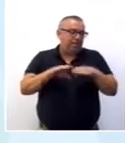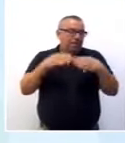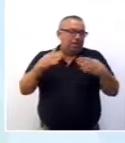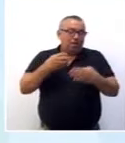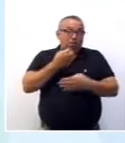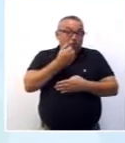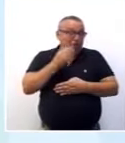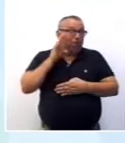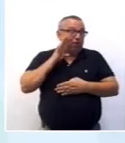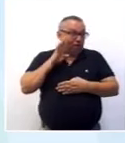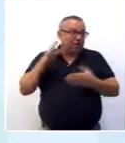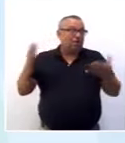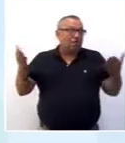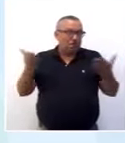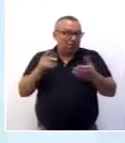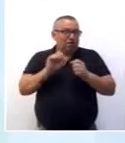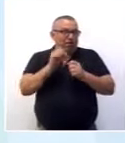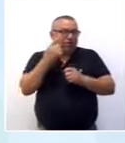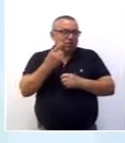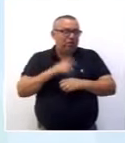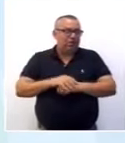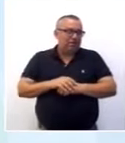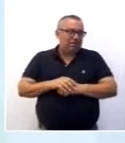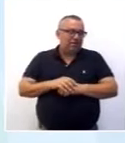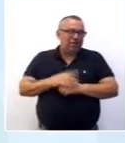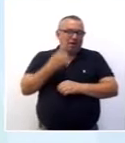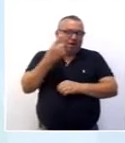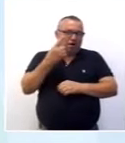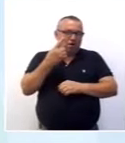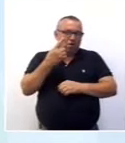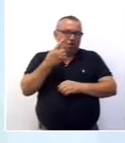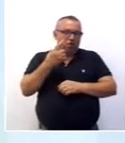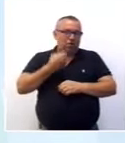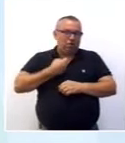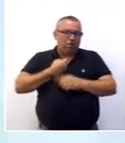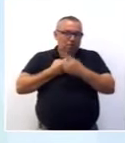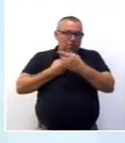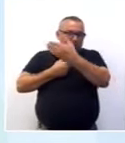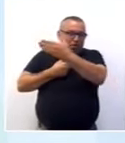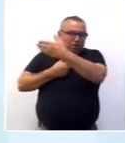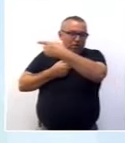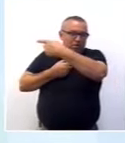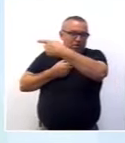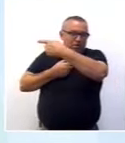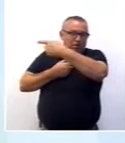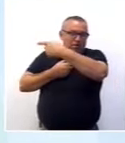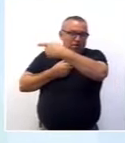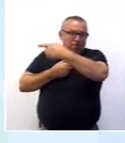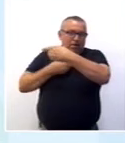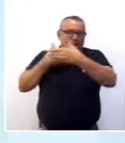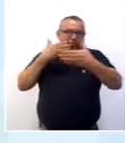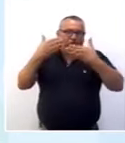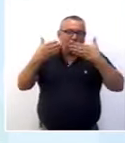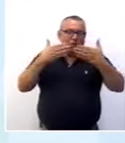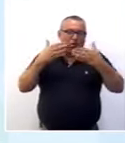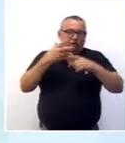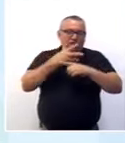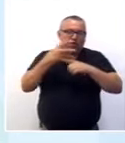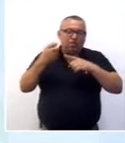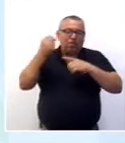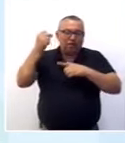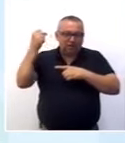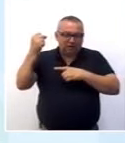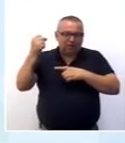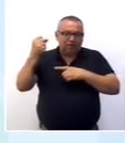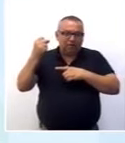bonzinho hoje, já fiz o 1 para vocês, tá? O 1 ficou assim, tá certo? Psicologia do Vencido é o nome do poema.